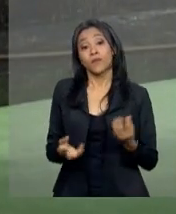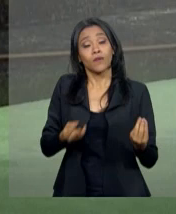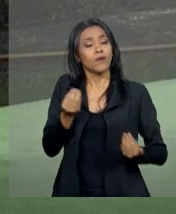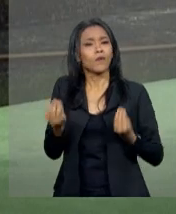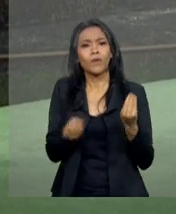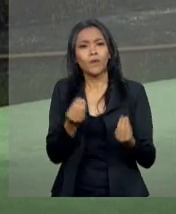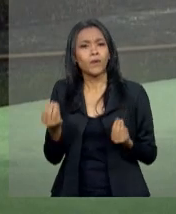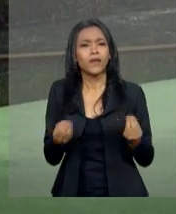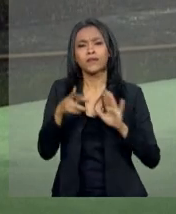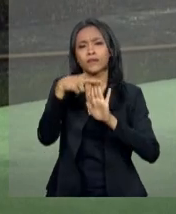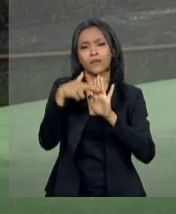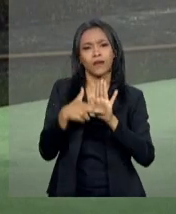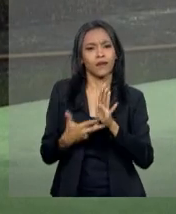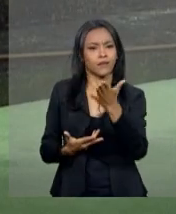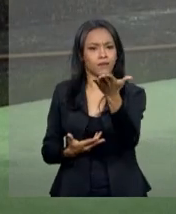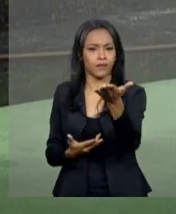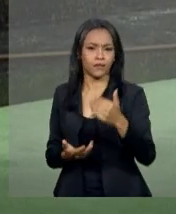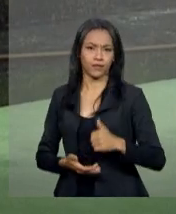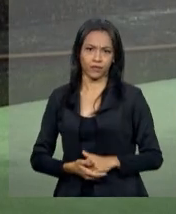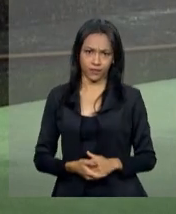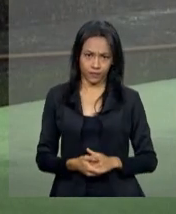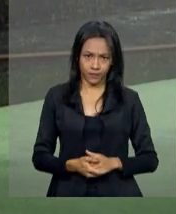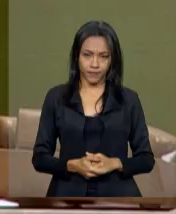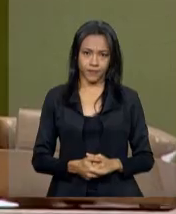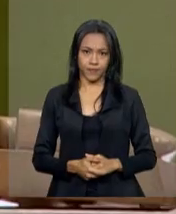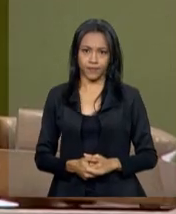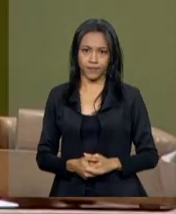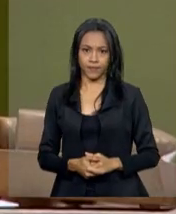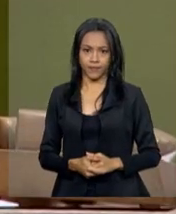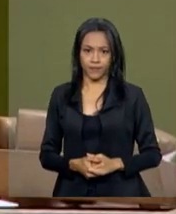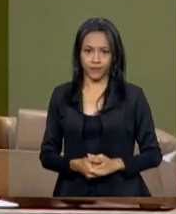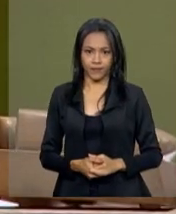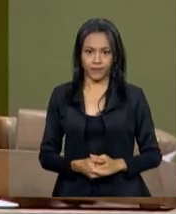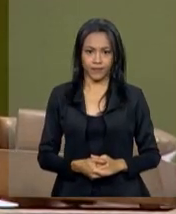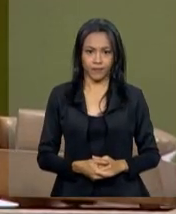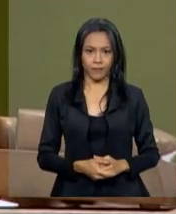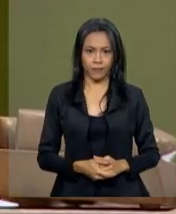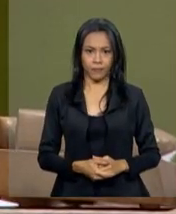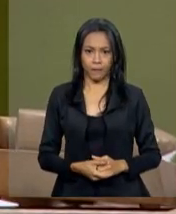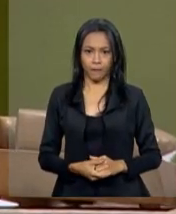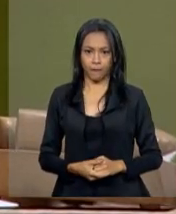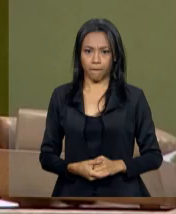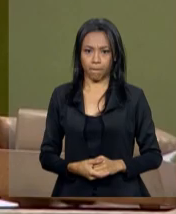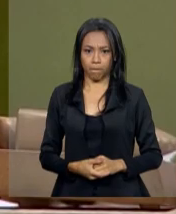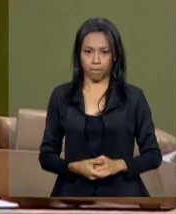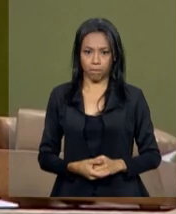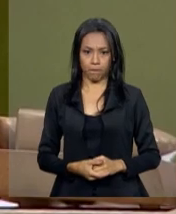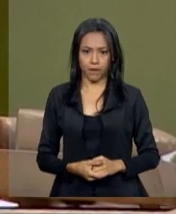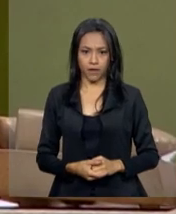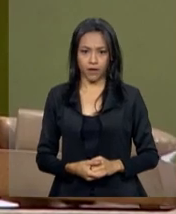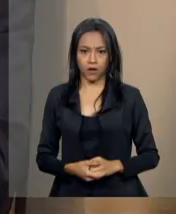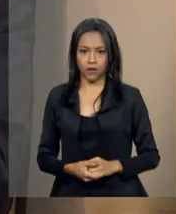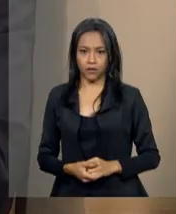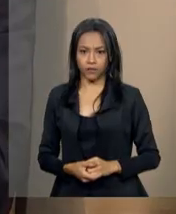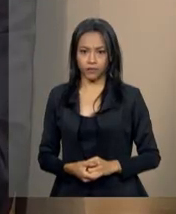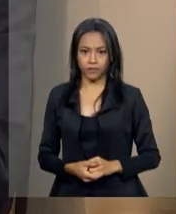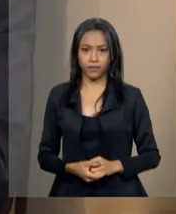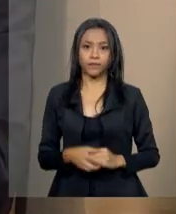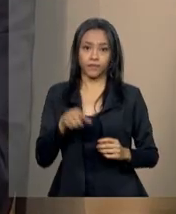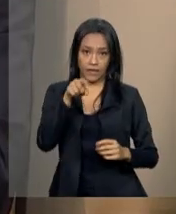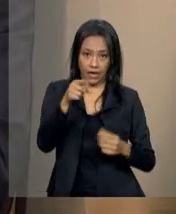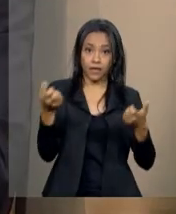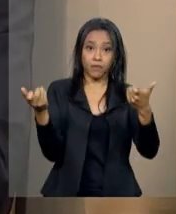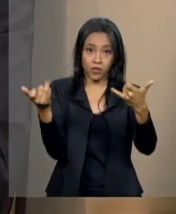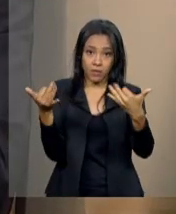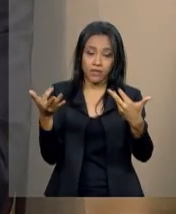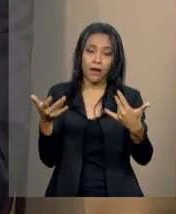como é que esse protocolo ampliar general em ordenar lábia menina das nações unidas a a secretária teme da silva